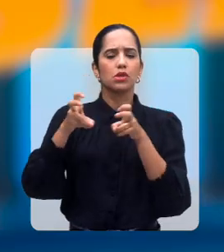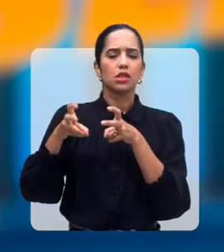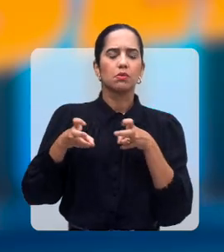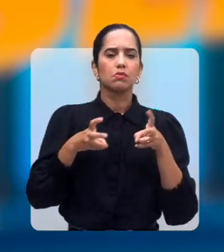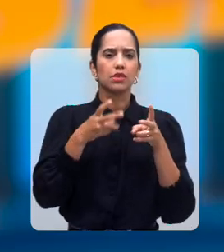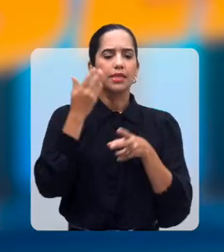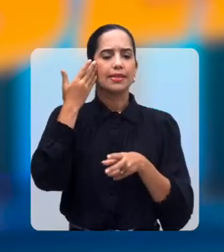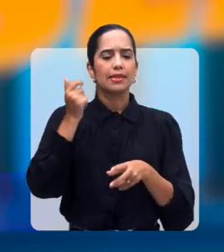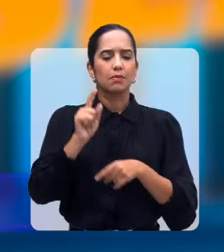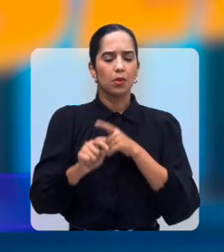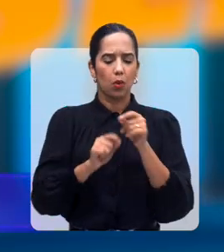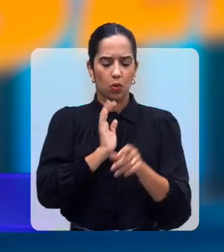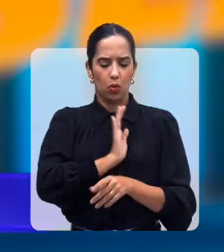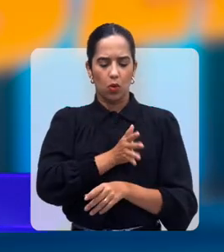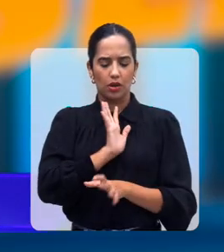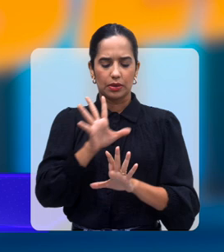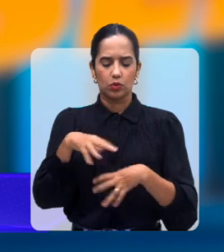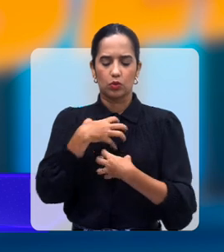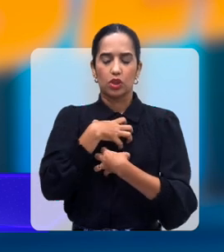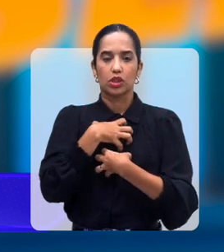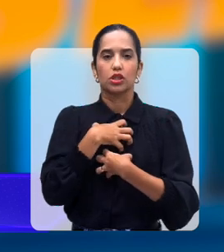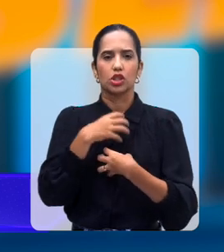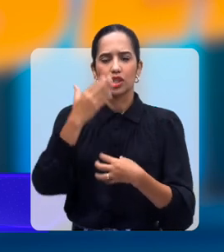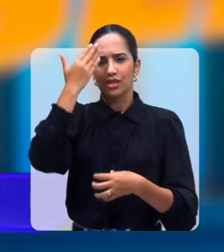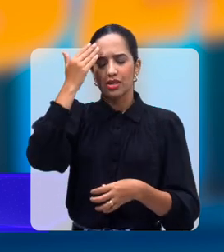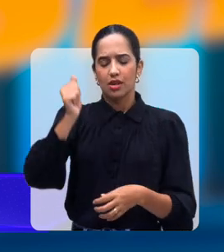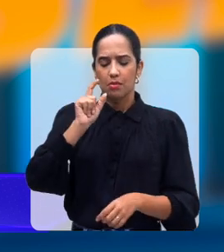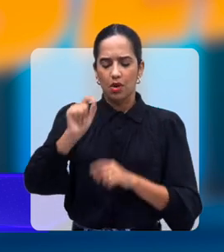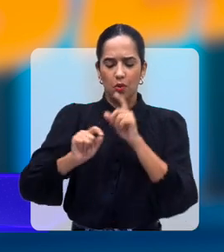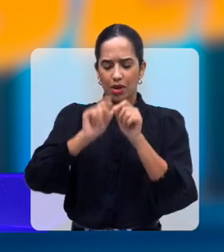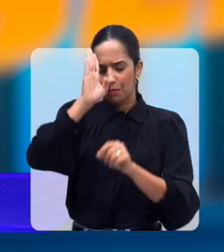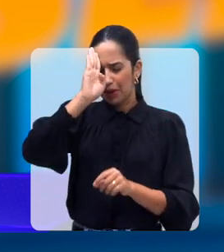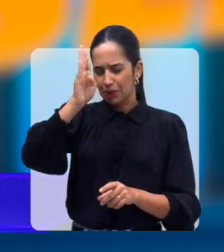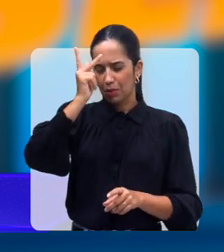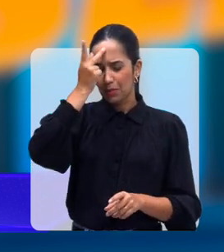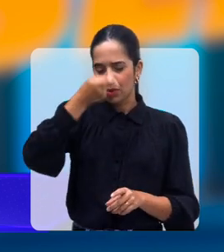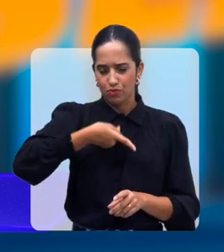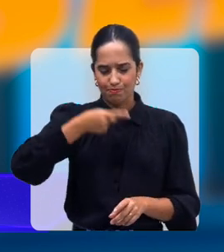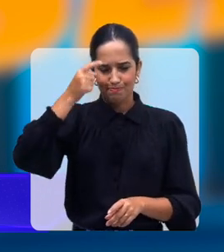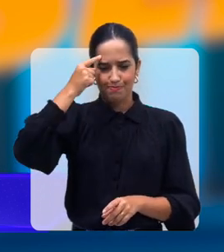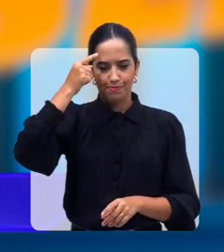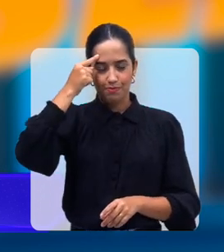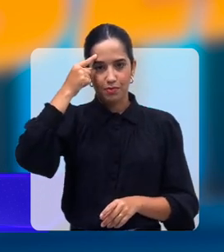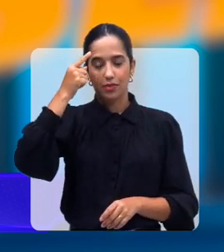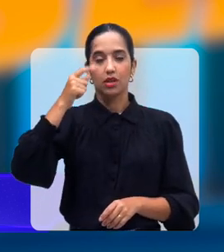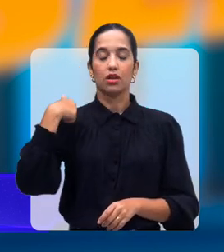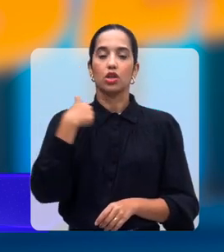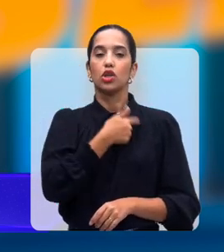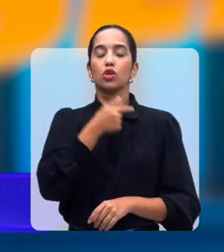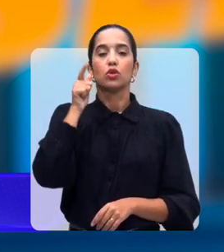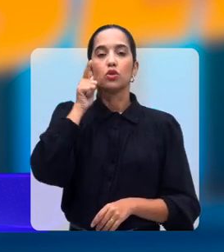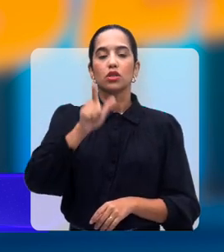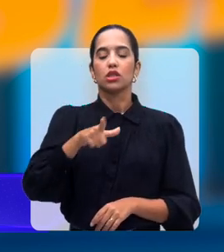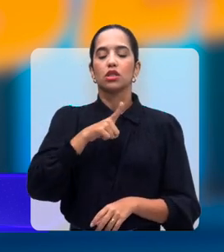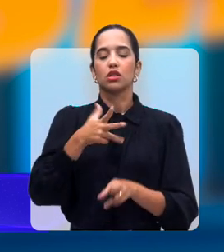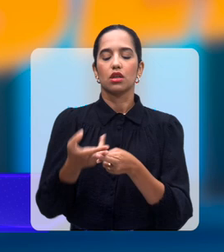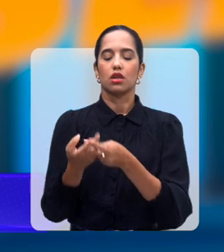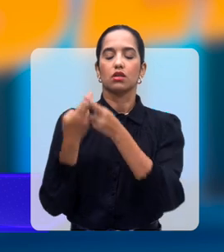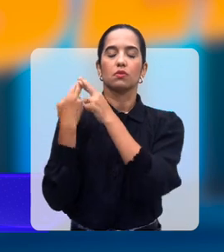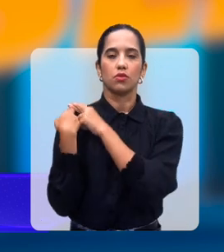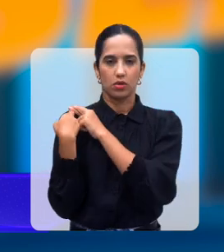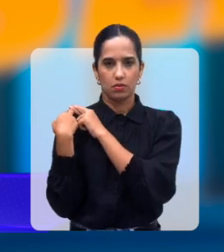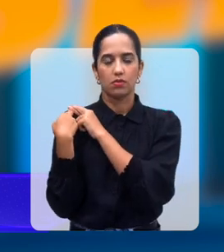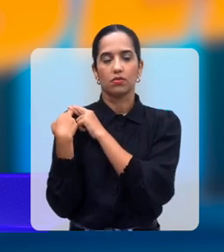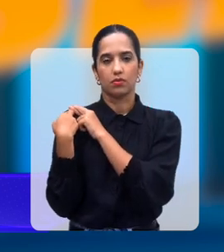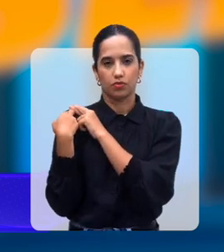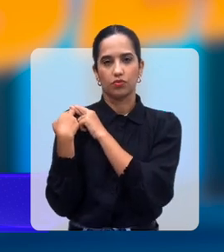Ouvir mais, saber o que, que o coração está dizendo, ouvir a nossa consciência acima de tudo, né? Para que possamos ter essa